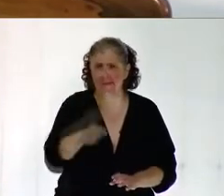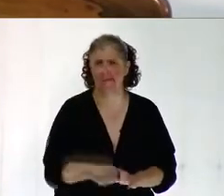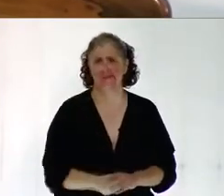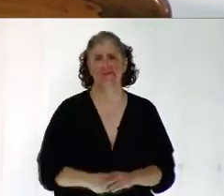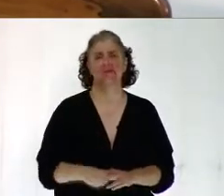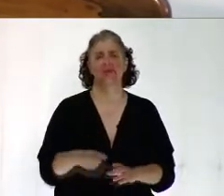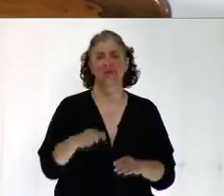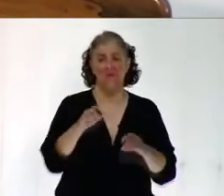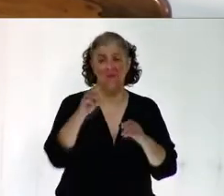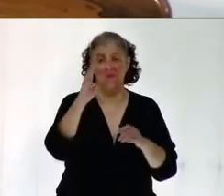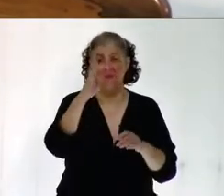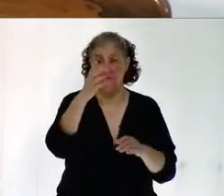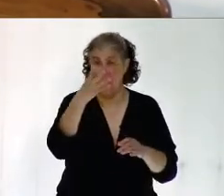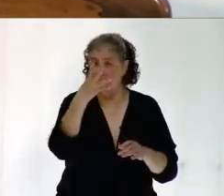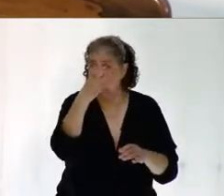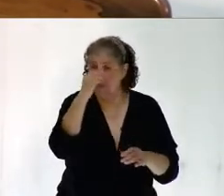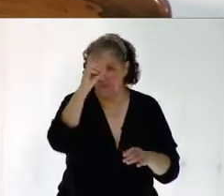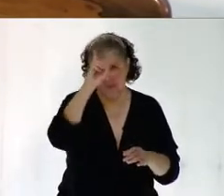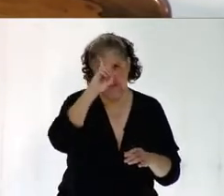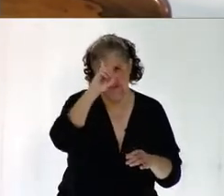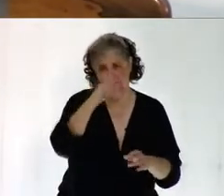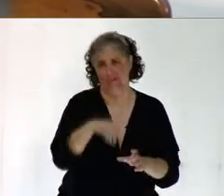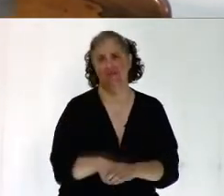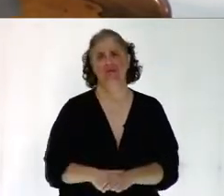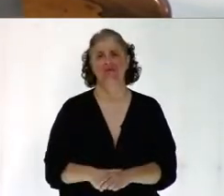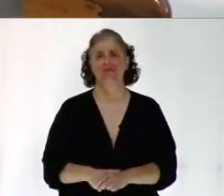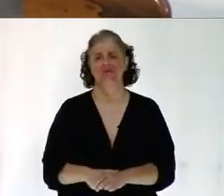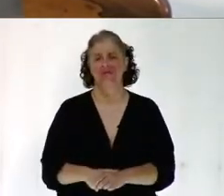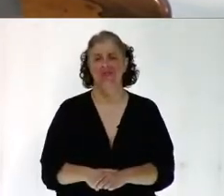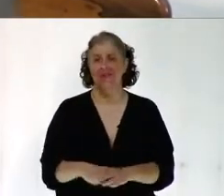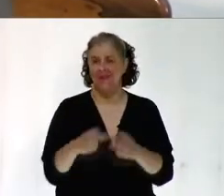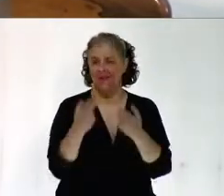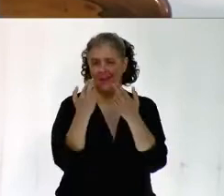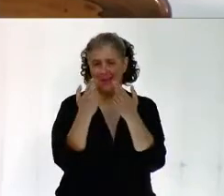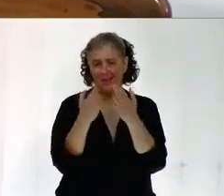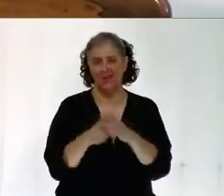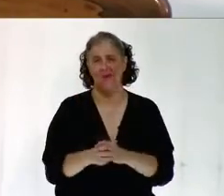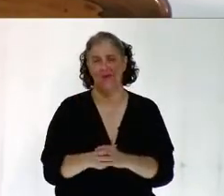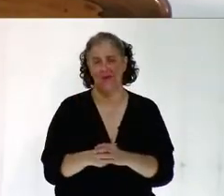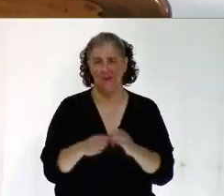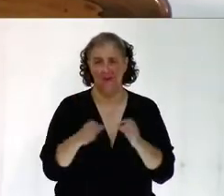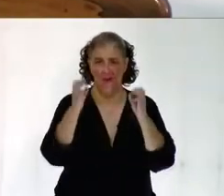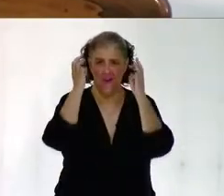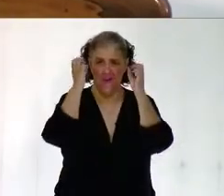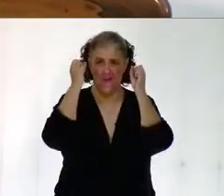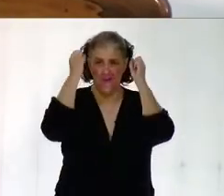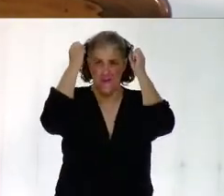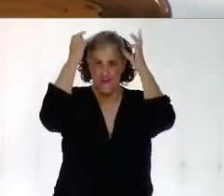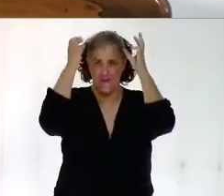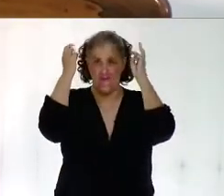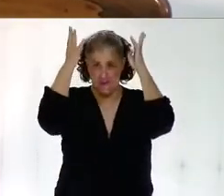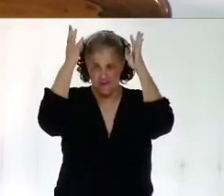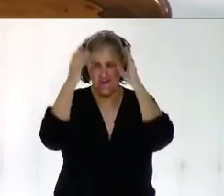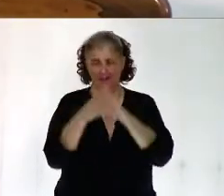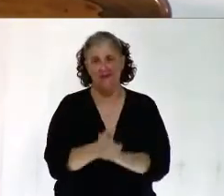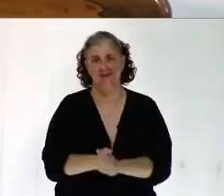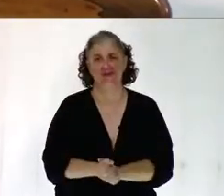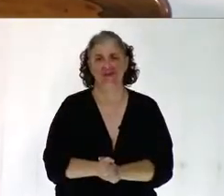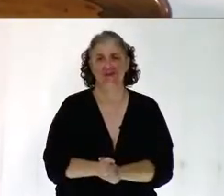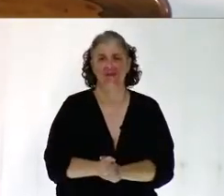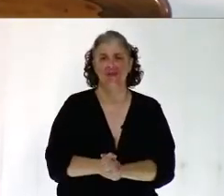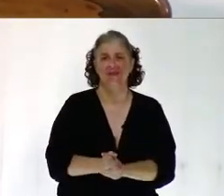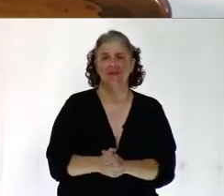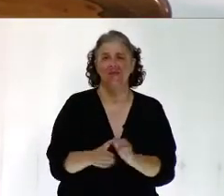40 dias de maneira semelhante ao que já havia acontecido com moisés está relatado também em